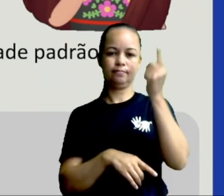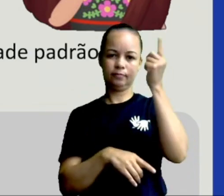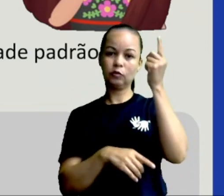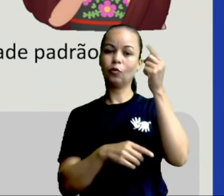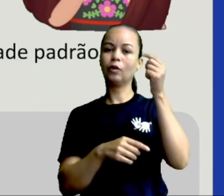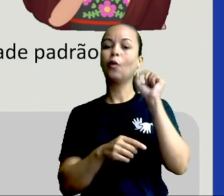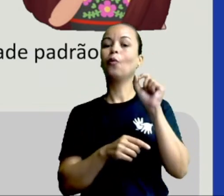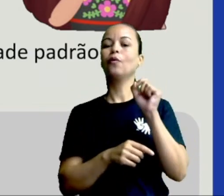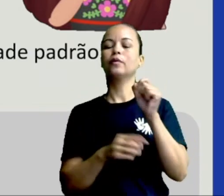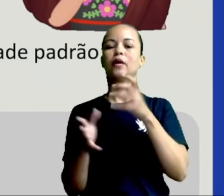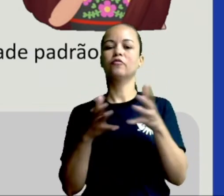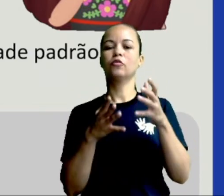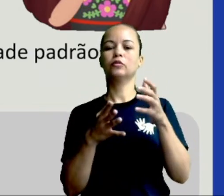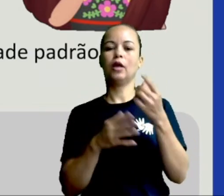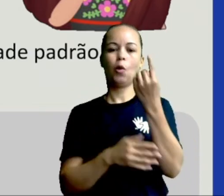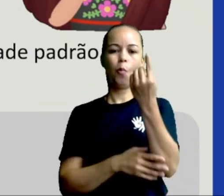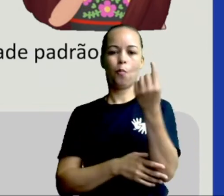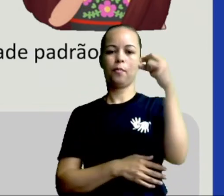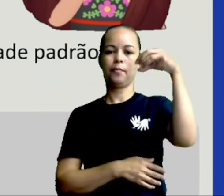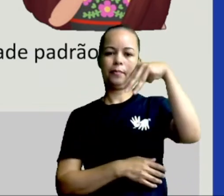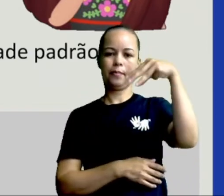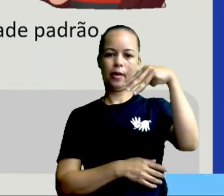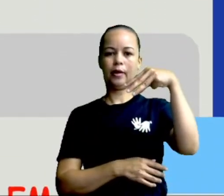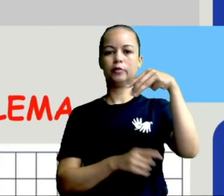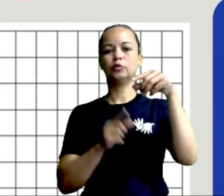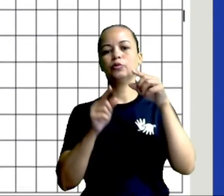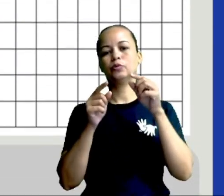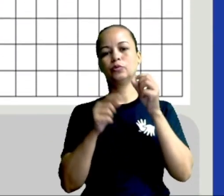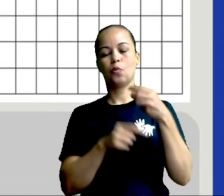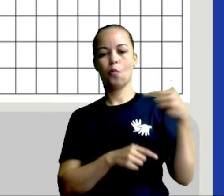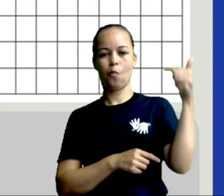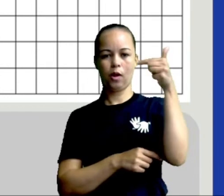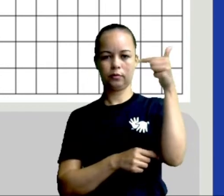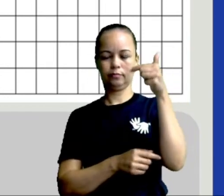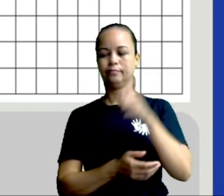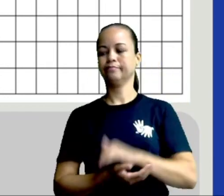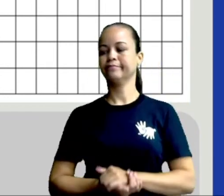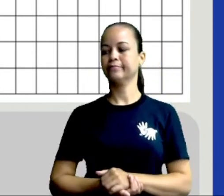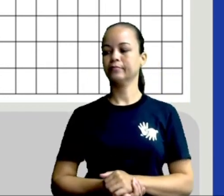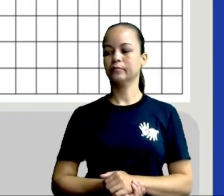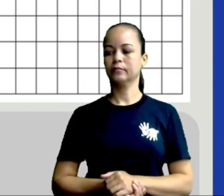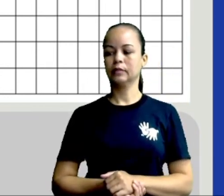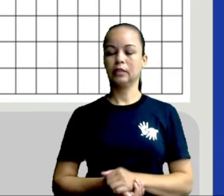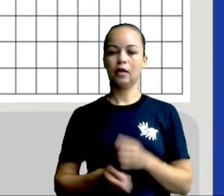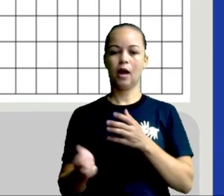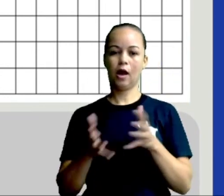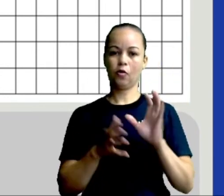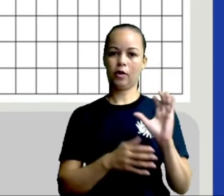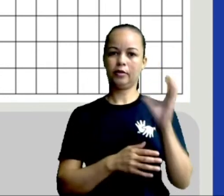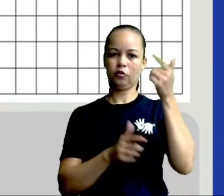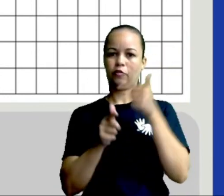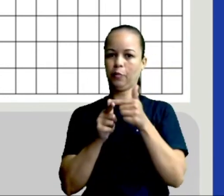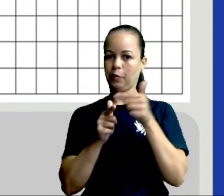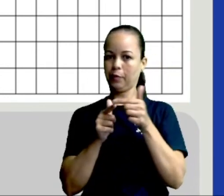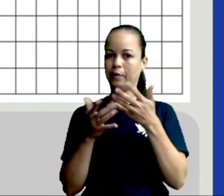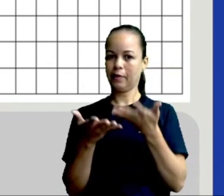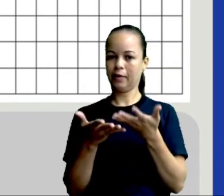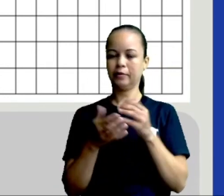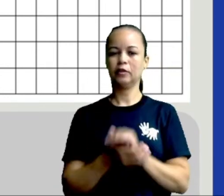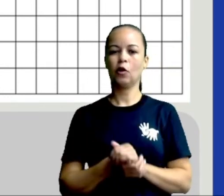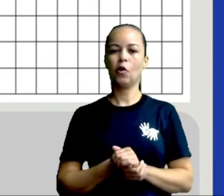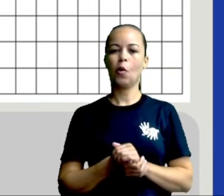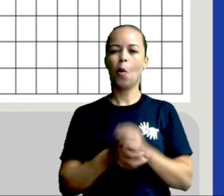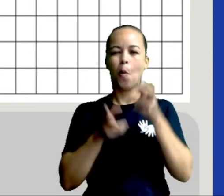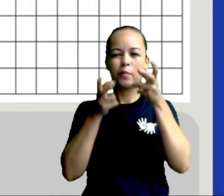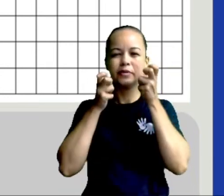vou ter 1 metro quadrado, tá? Então, vamos seguir. Vamos solucionar agora o nosso problema. Olha que a gente já sabe aí